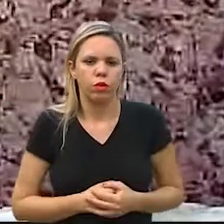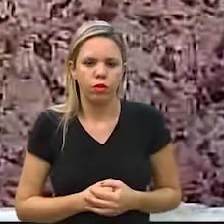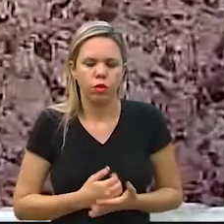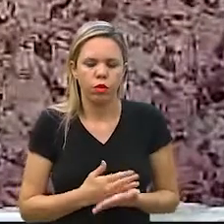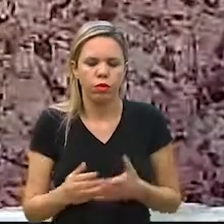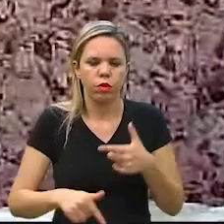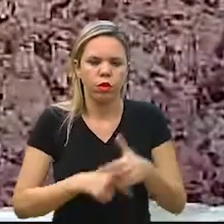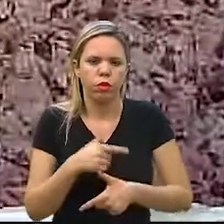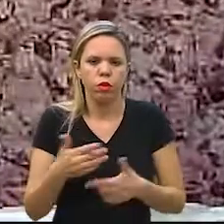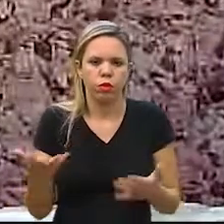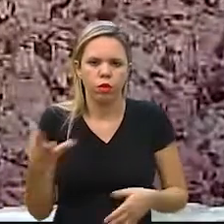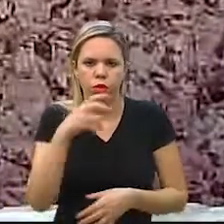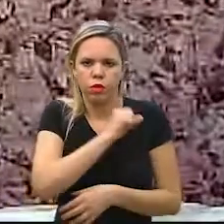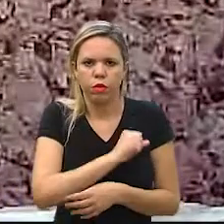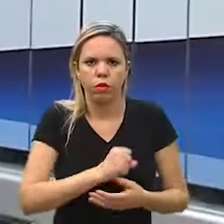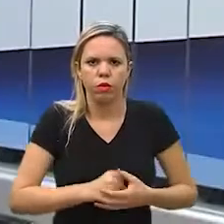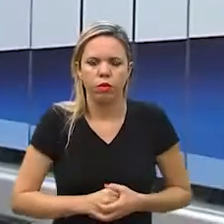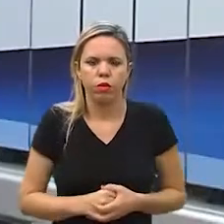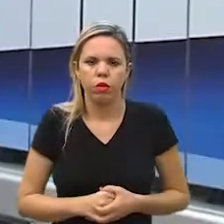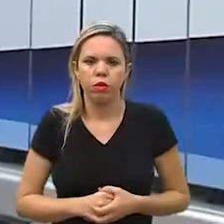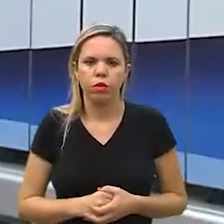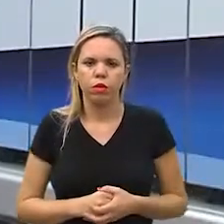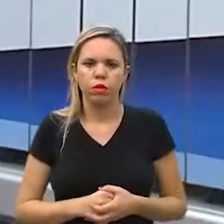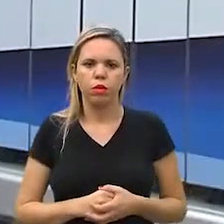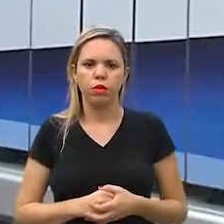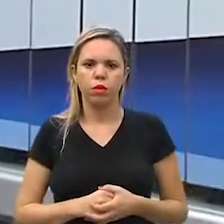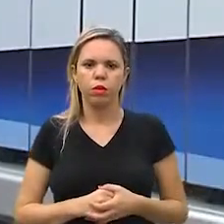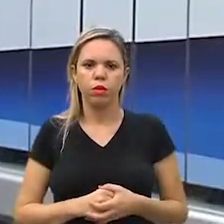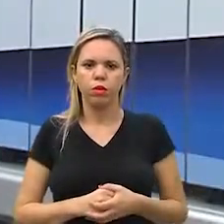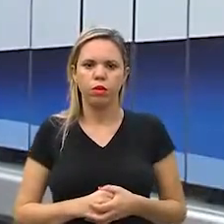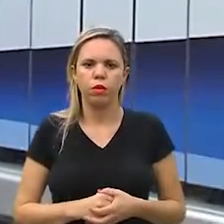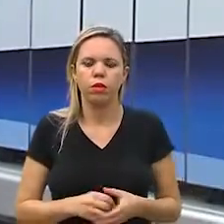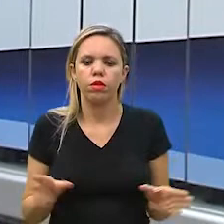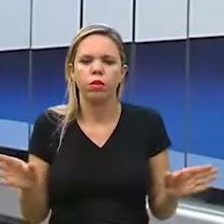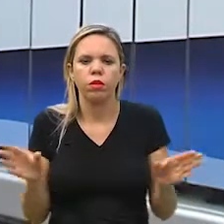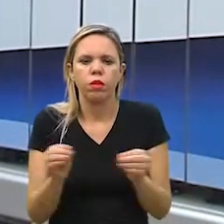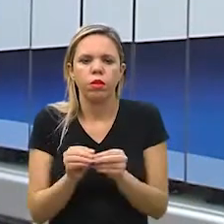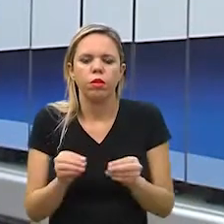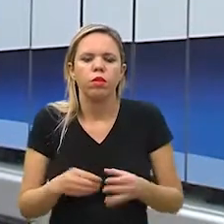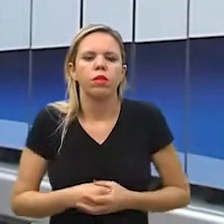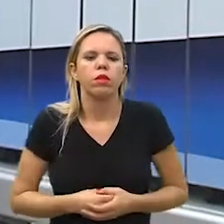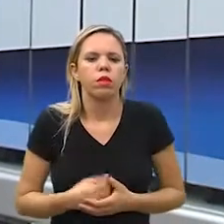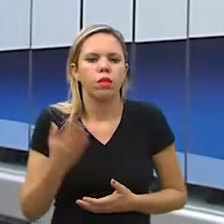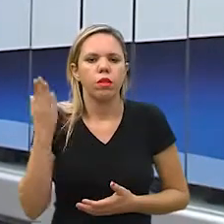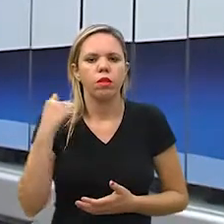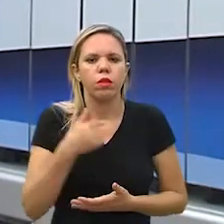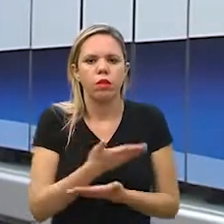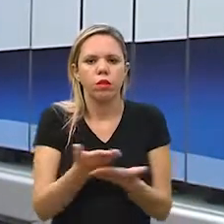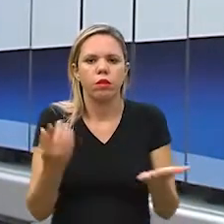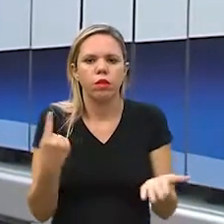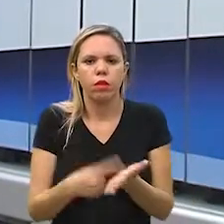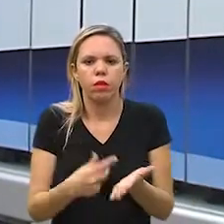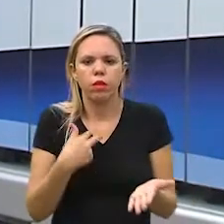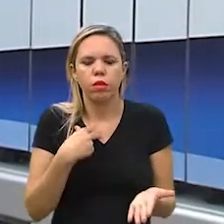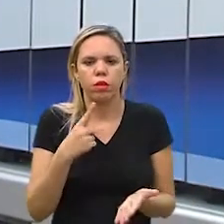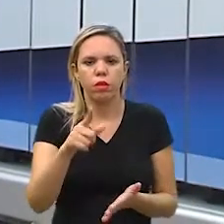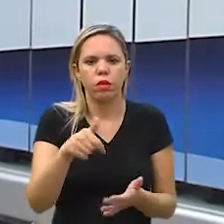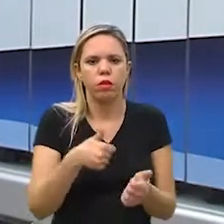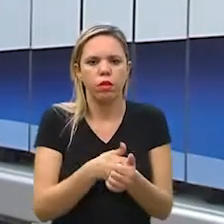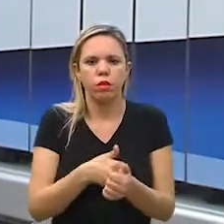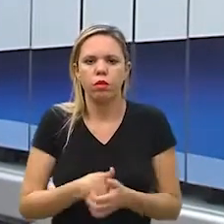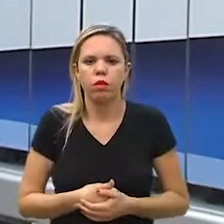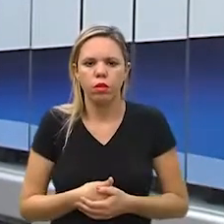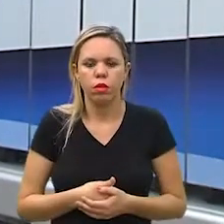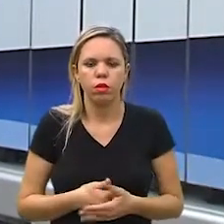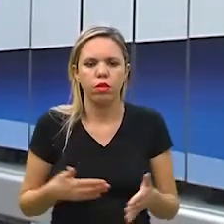começar a trabalhar nisso o mais rápido possível. Para a gente poder encerrar, que eu sei que vocês têm compromisso daqui a pouco,